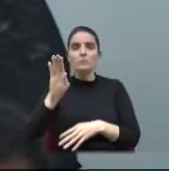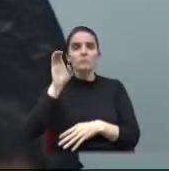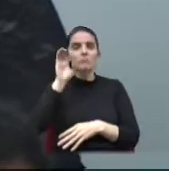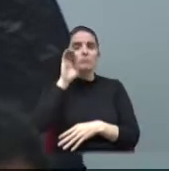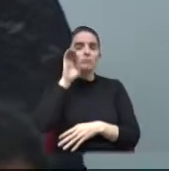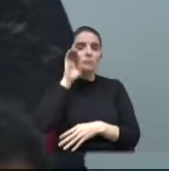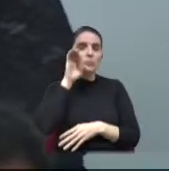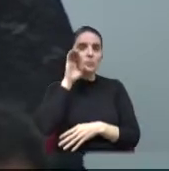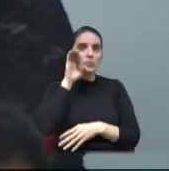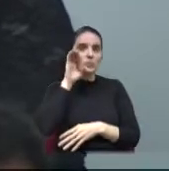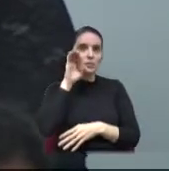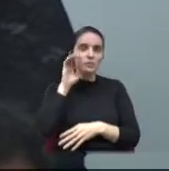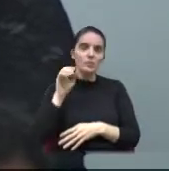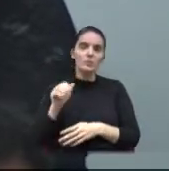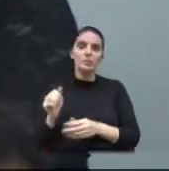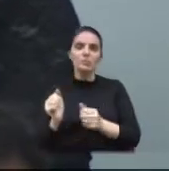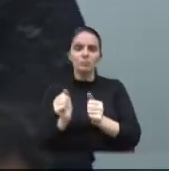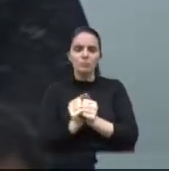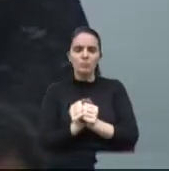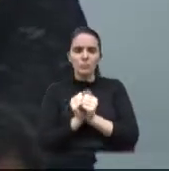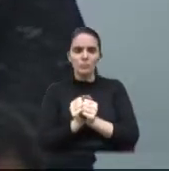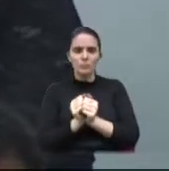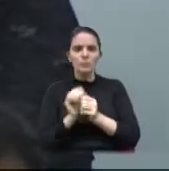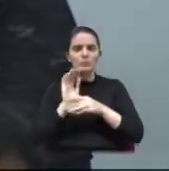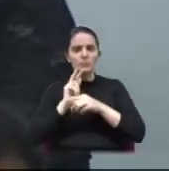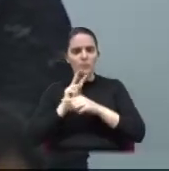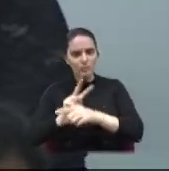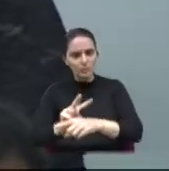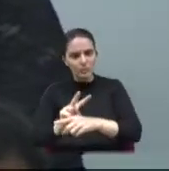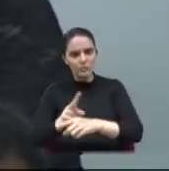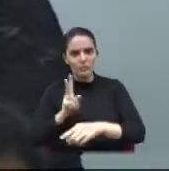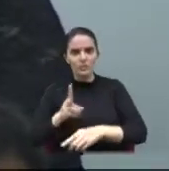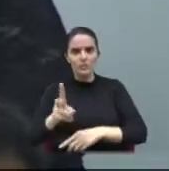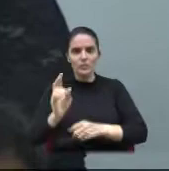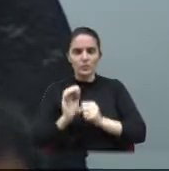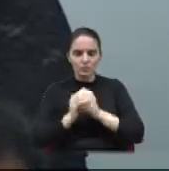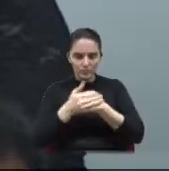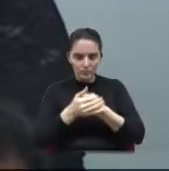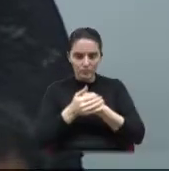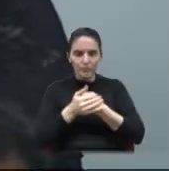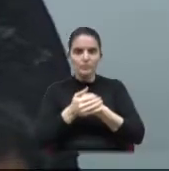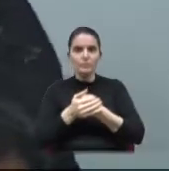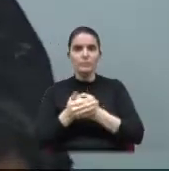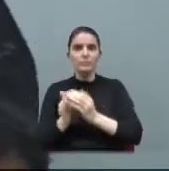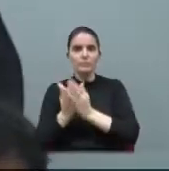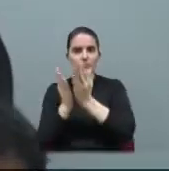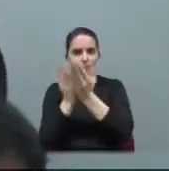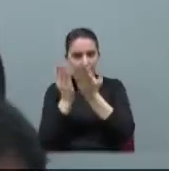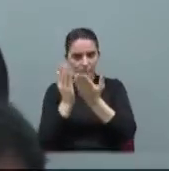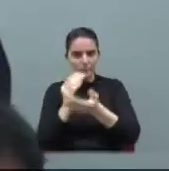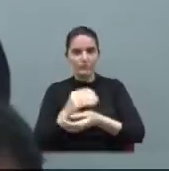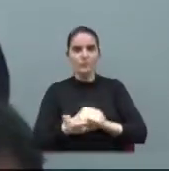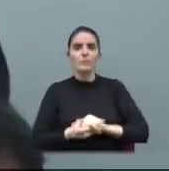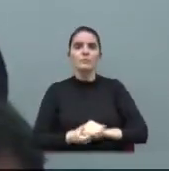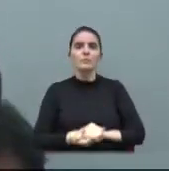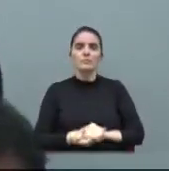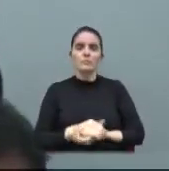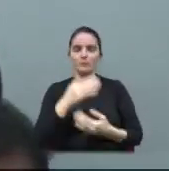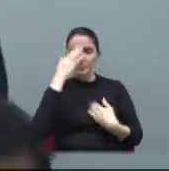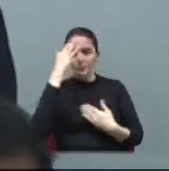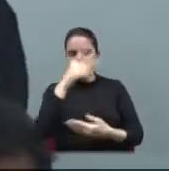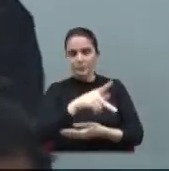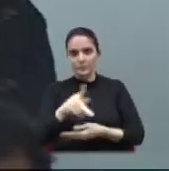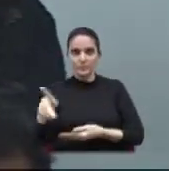comigo. Pode contar comigo sempre, que eu vou defender as pessoas menos favorecidas e os mais pobres dessa cidade. Muito obrigada,